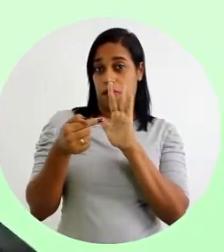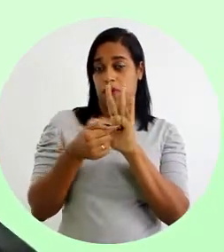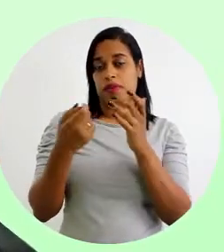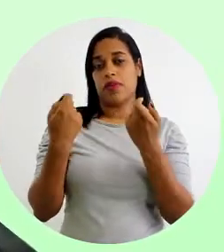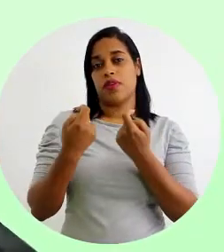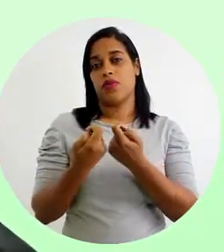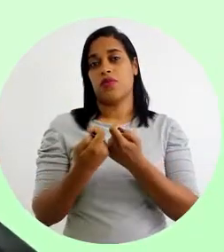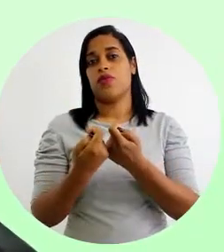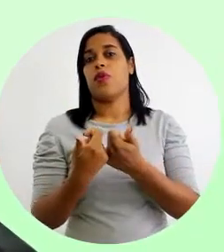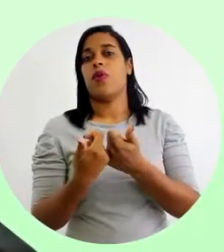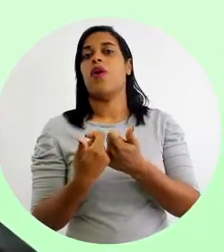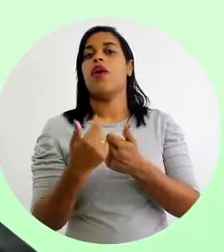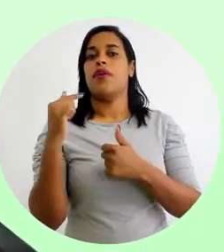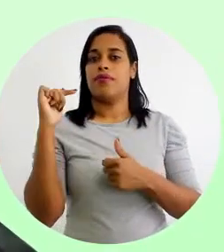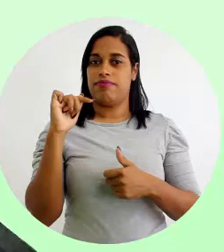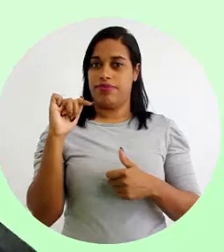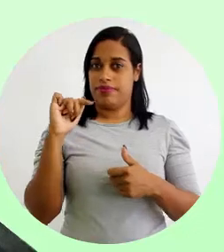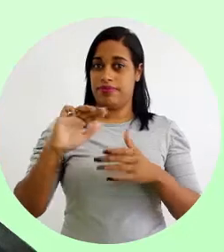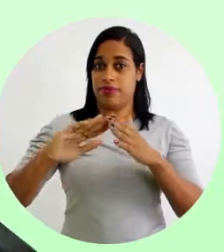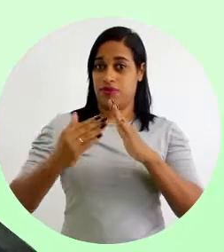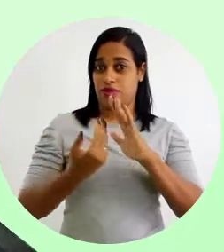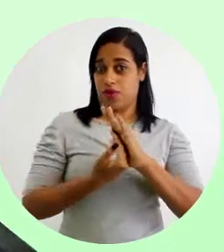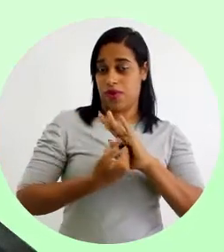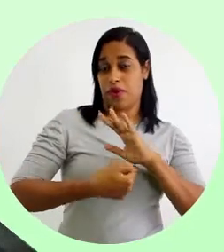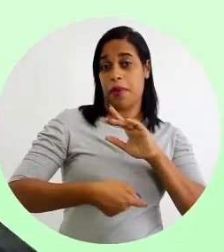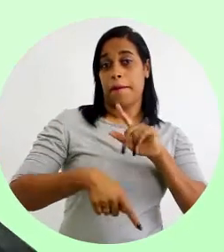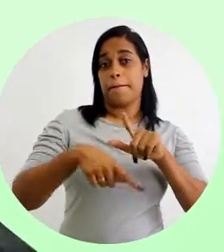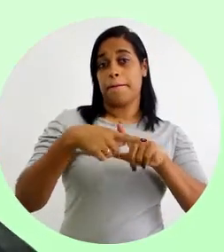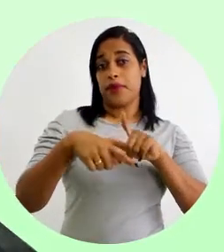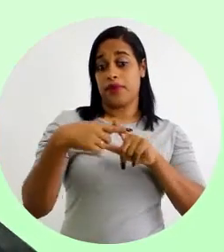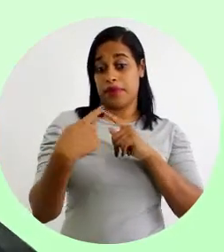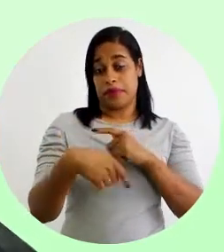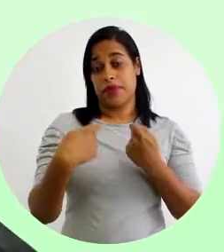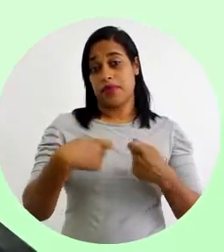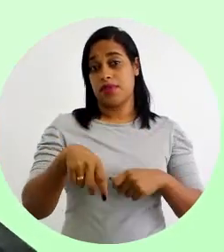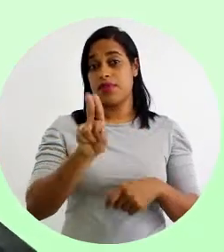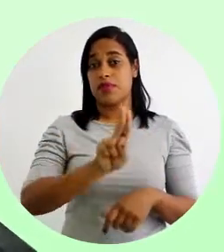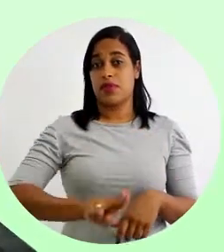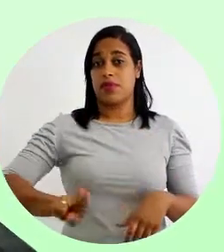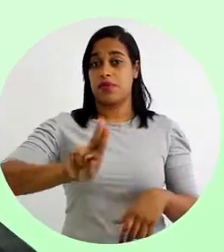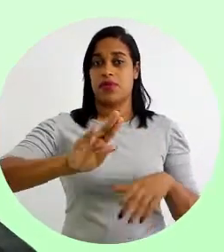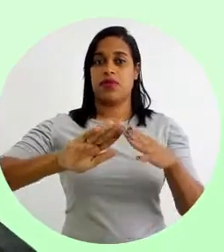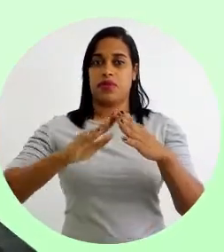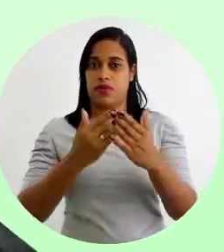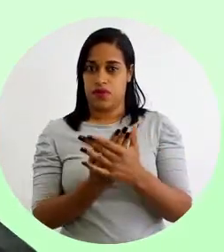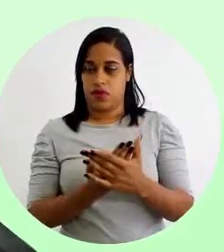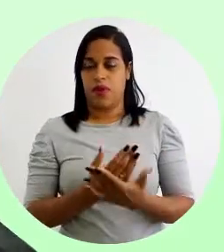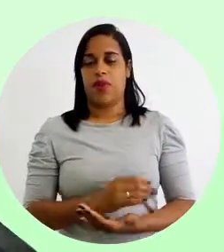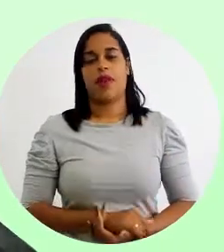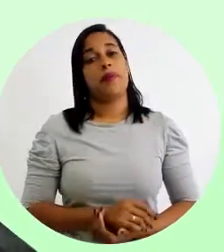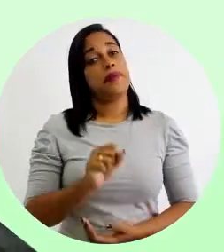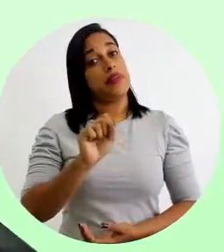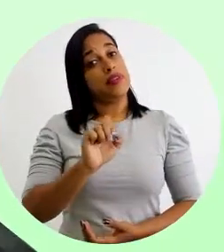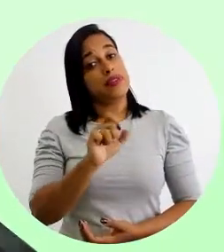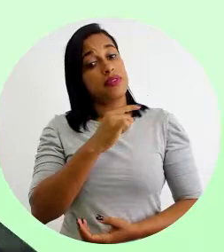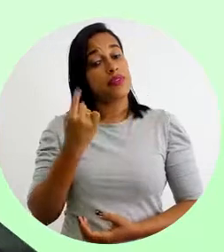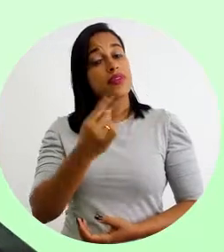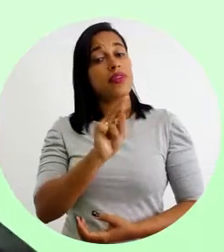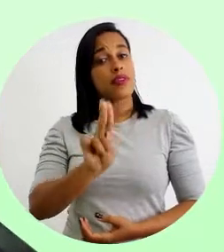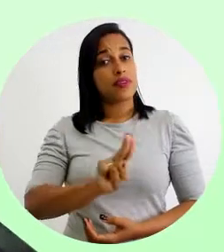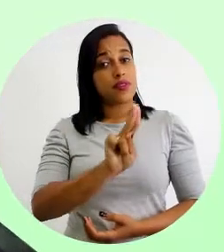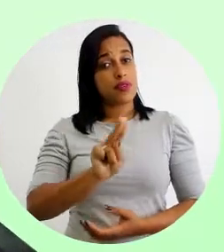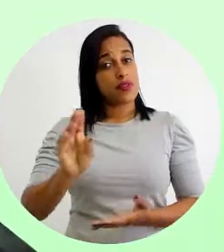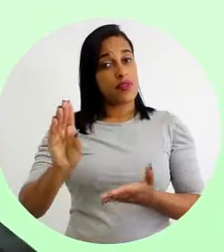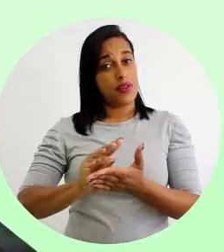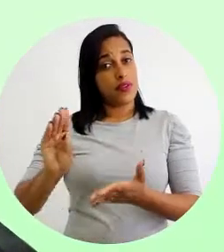executora irá doar o bem para a escola, porque aquele bem tem que ser utilizado na escola. Isso se a